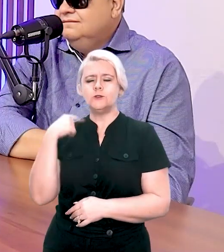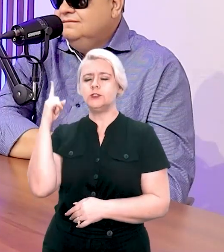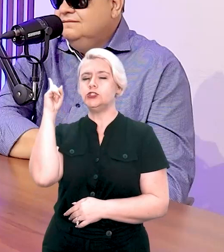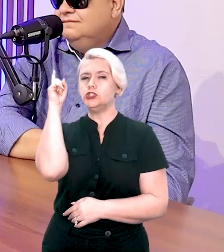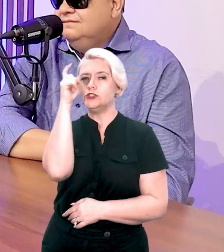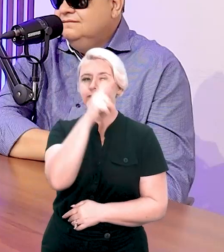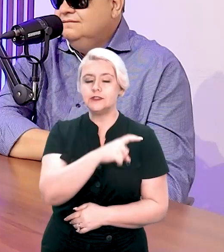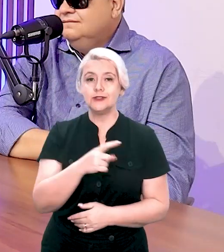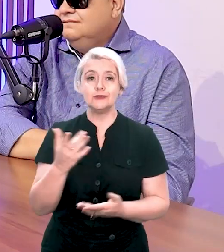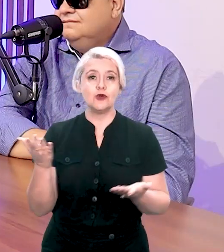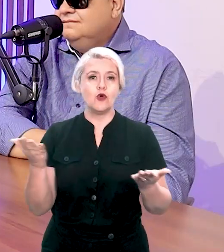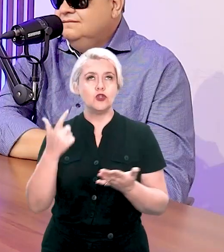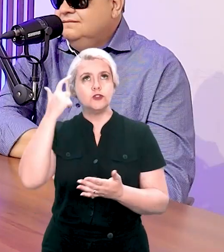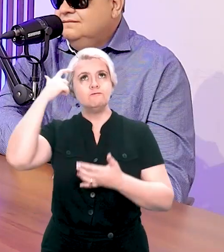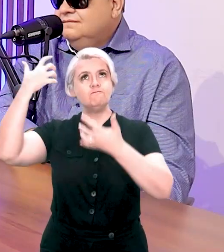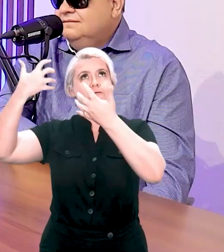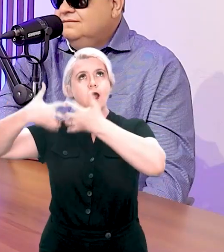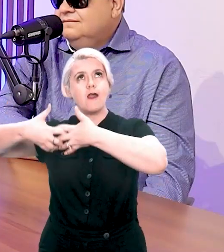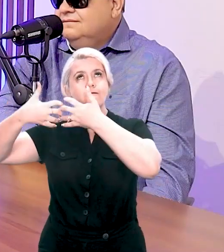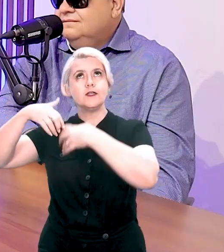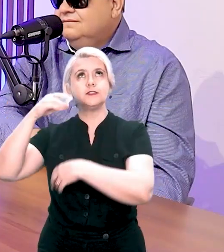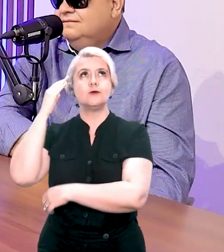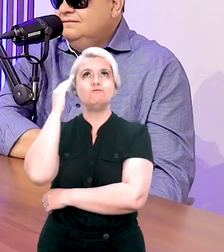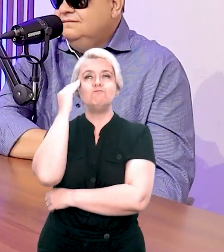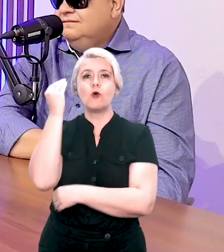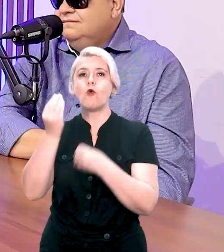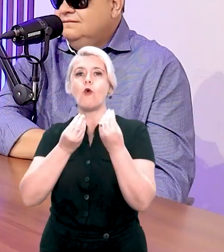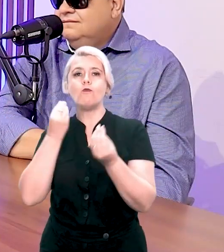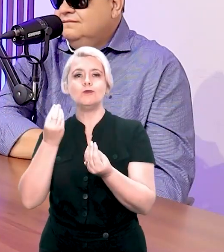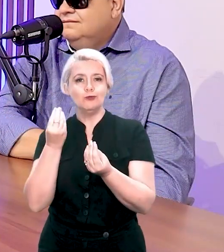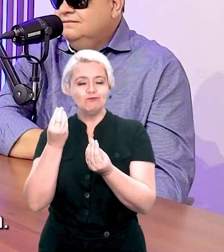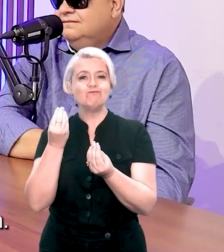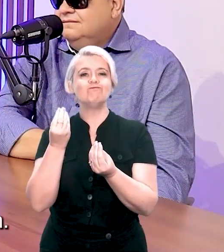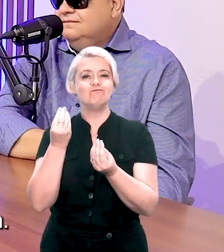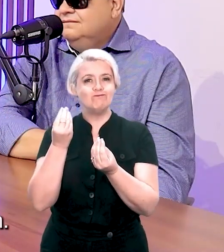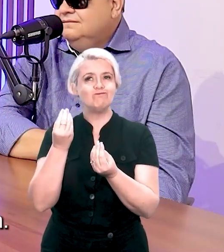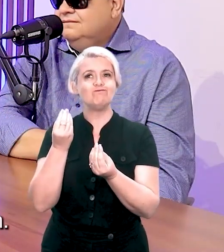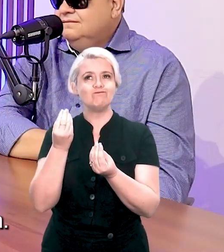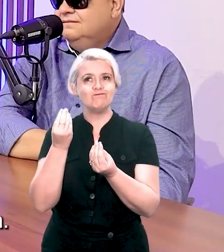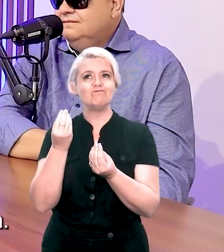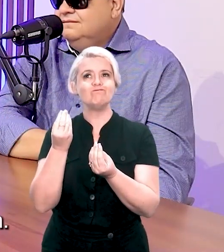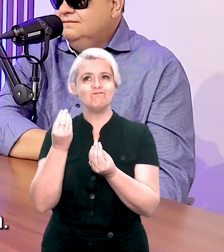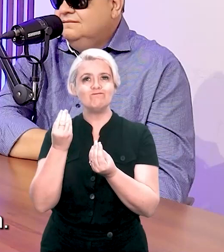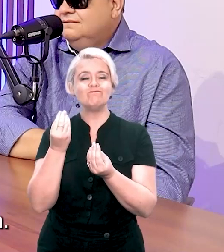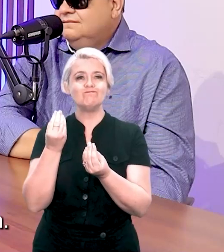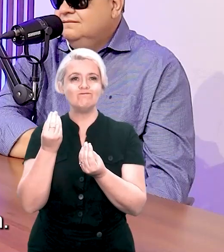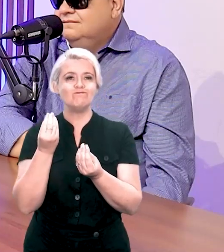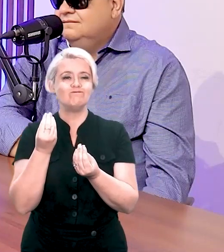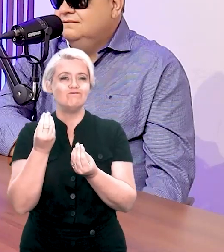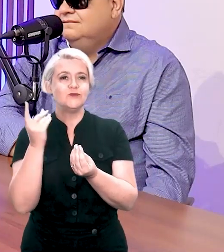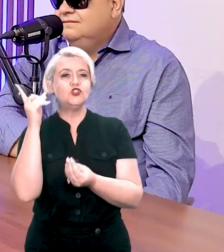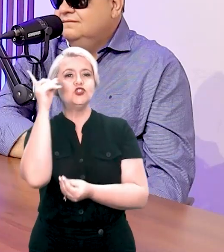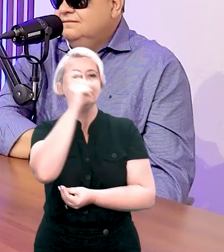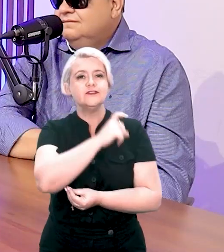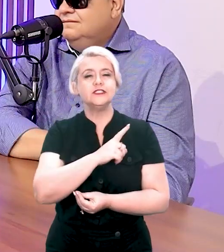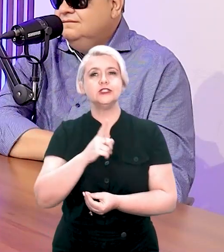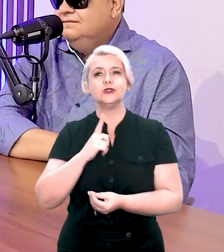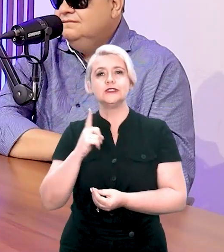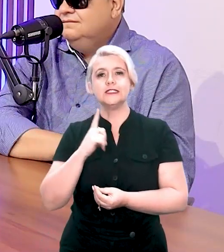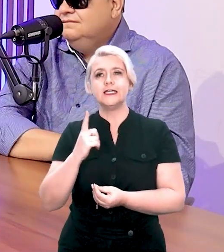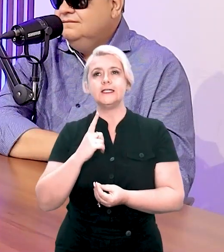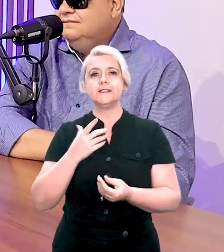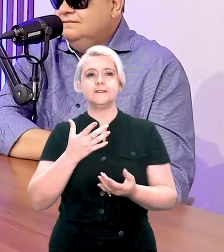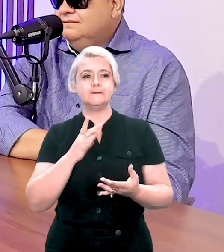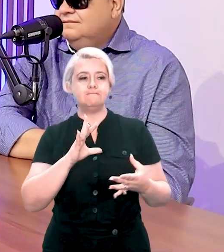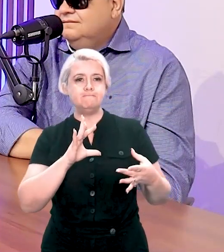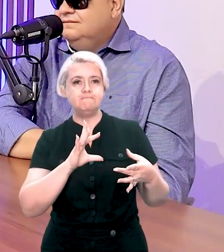hoje eu faço uma reflexão também no sentido de que eu custei a me apegar de uma maneira, sabe, assim, que